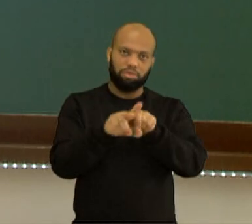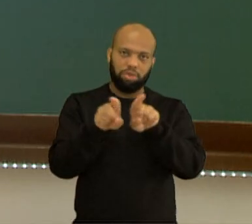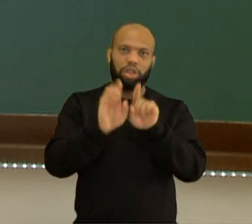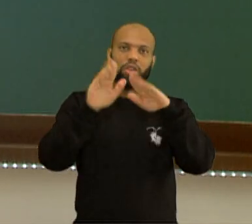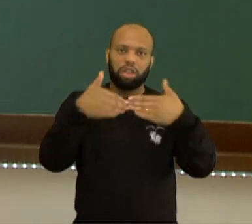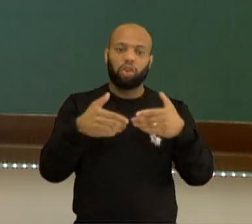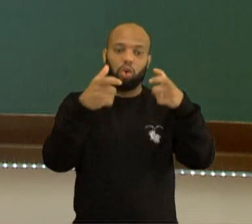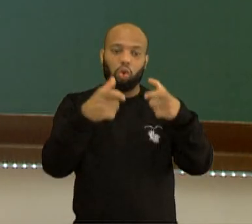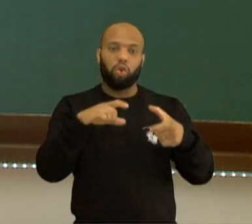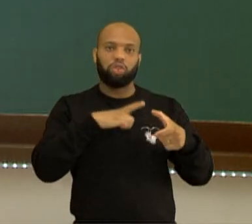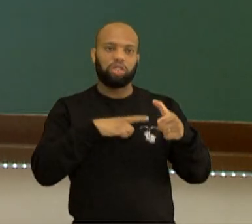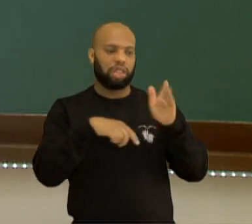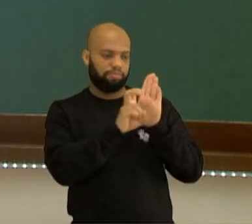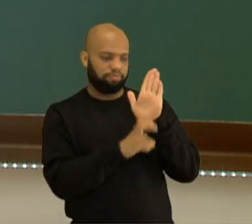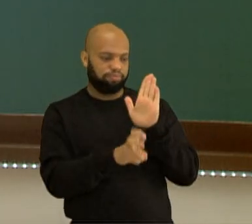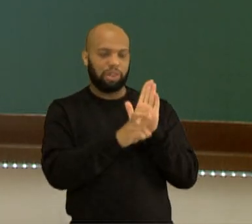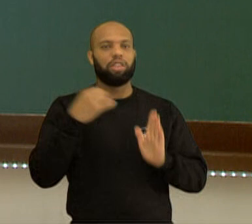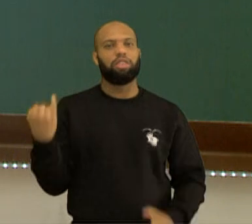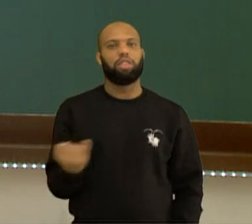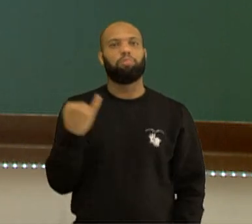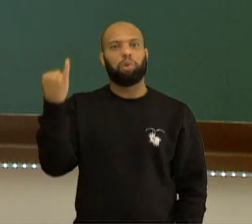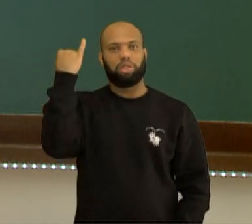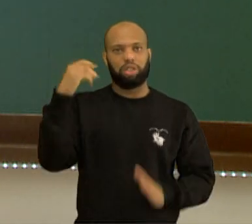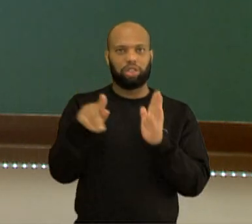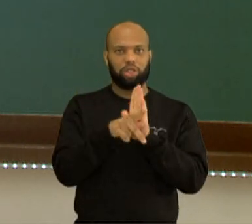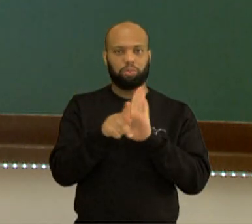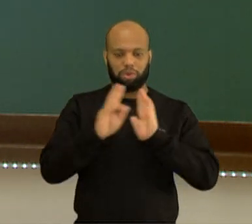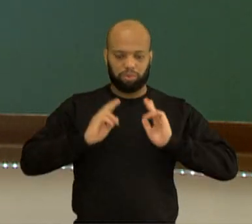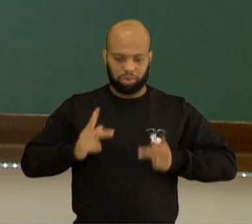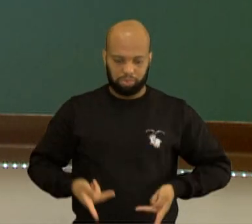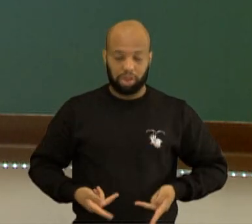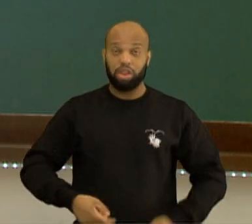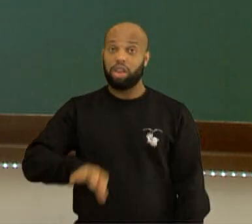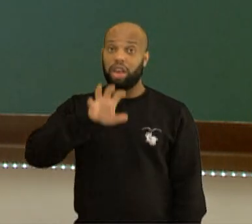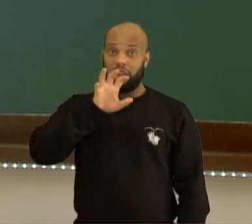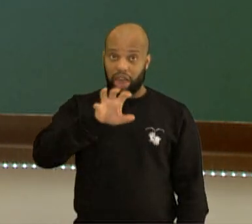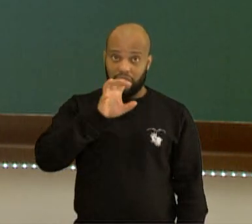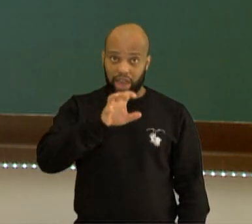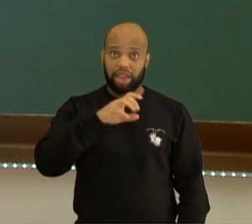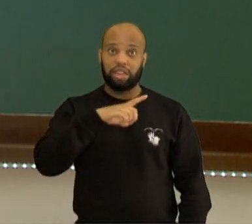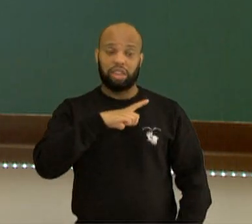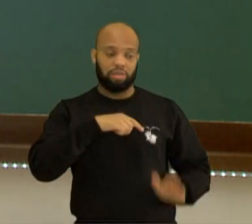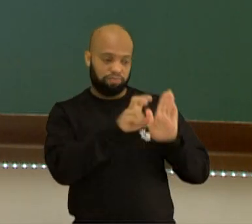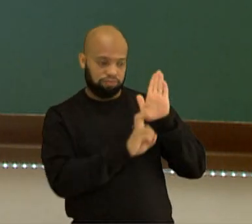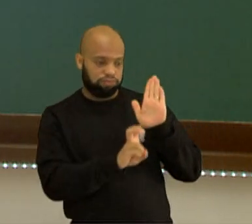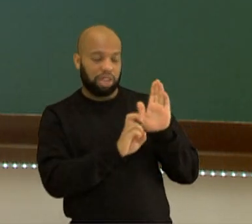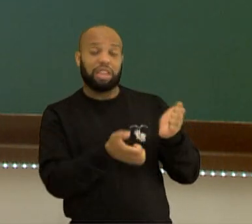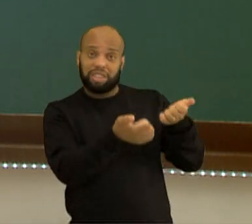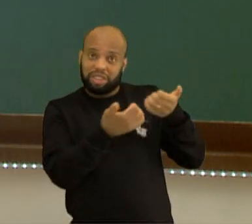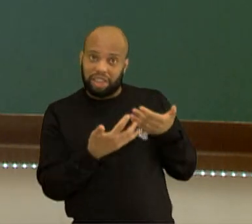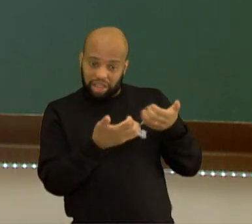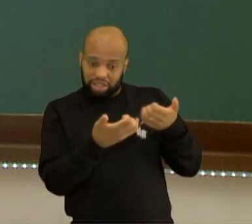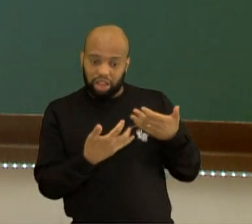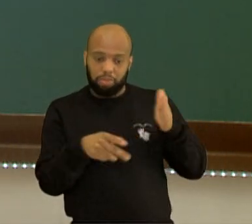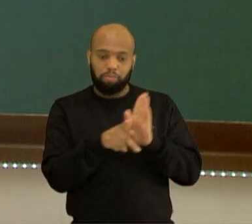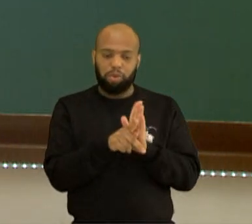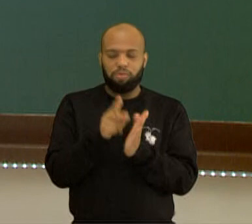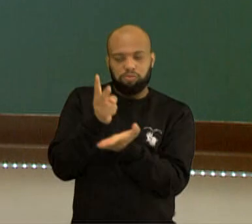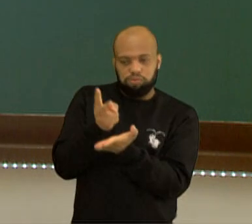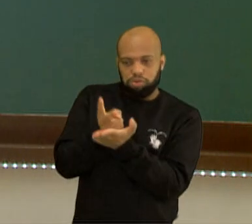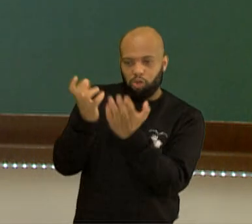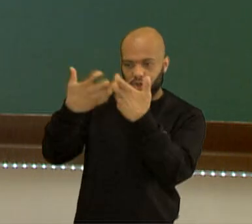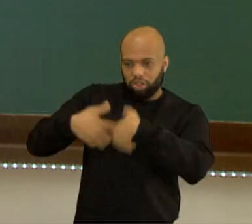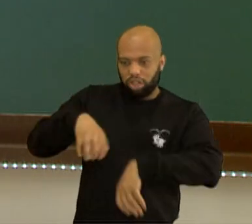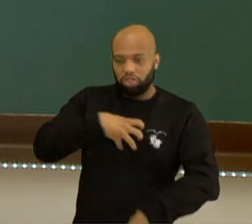energéticas são essenciais para o ser humano. Essas fontes energéticas fornecem a energia necessária para manter as suas